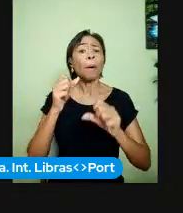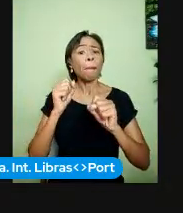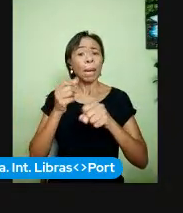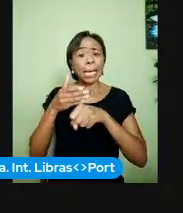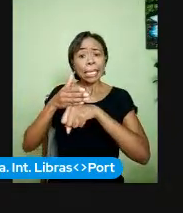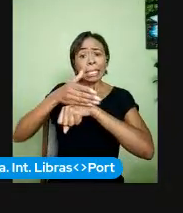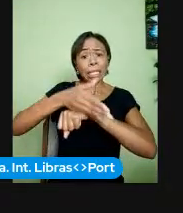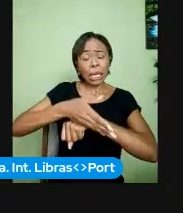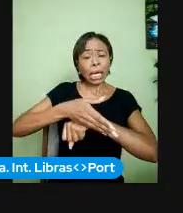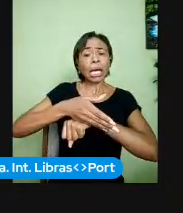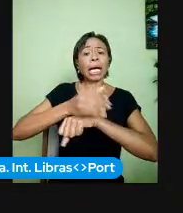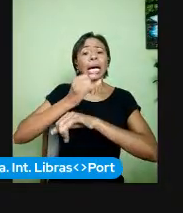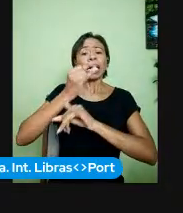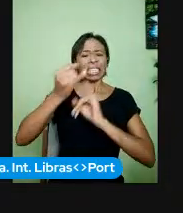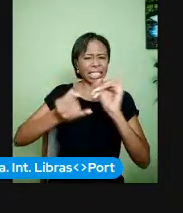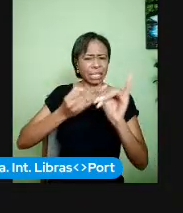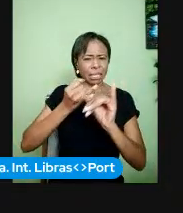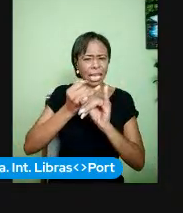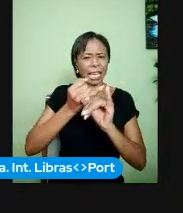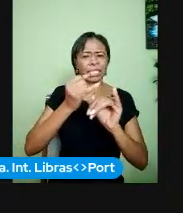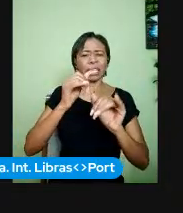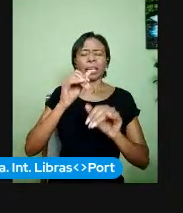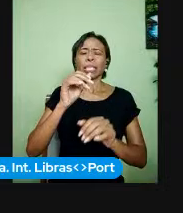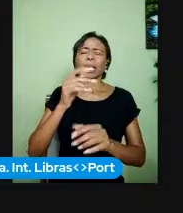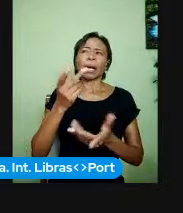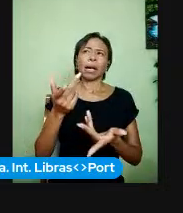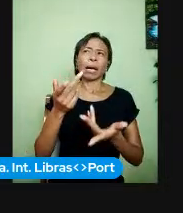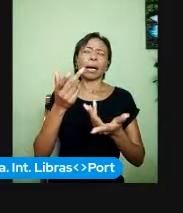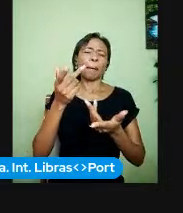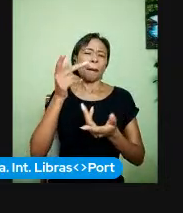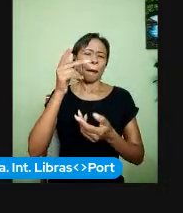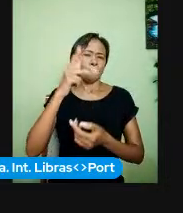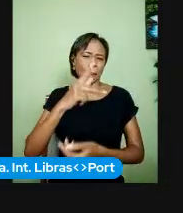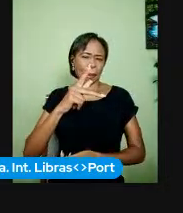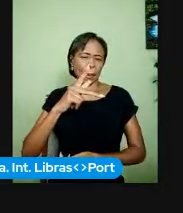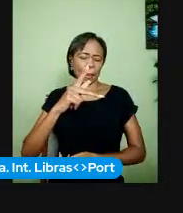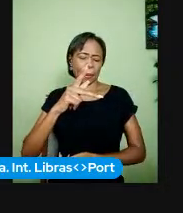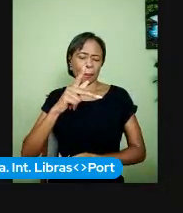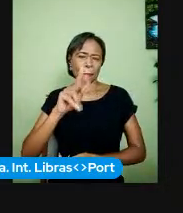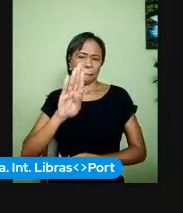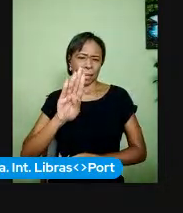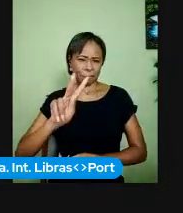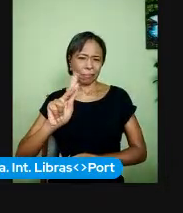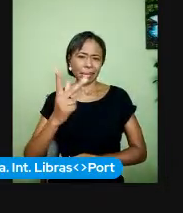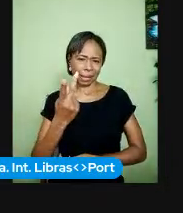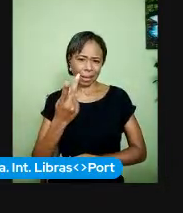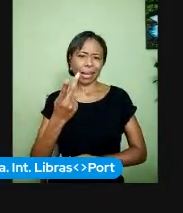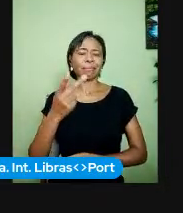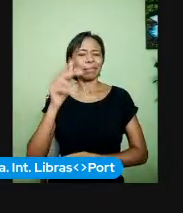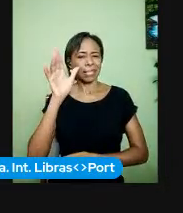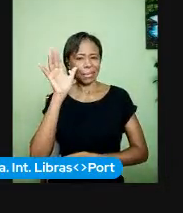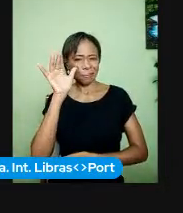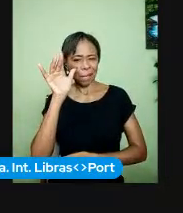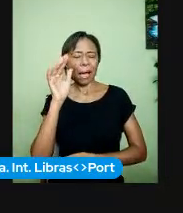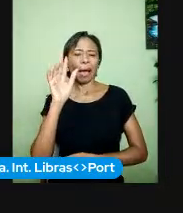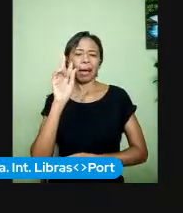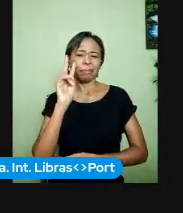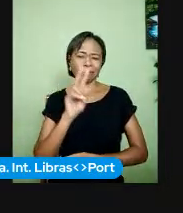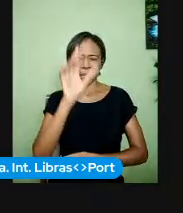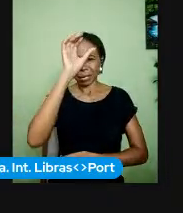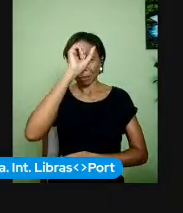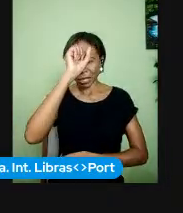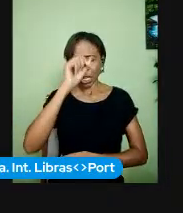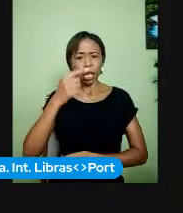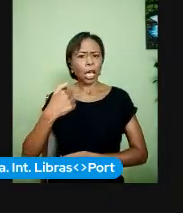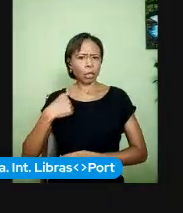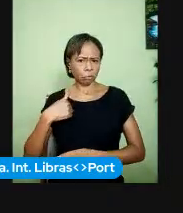portal PBH, explicações do programa, e nós estamos aqui também à disposição, tá? Se você tem